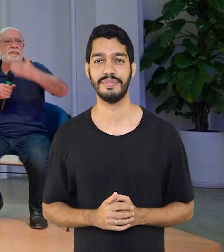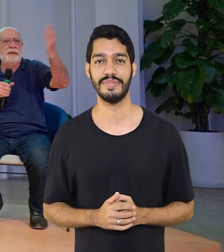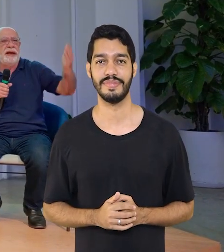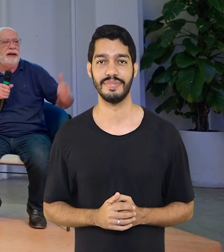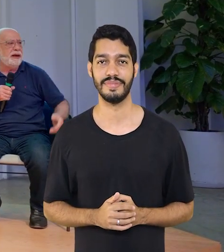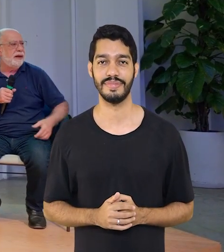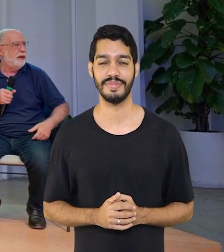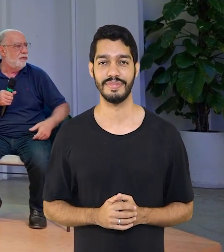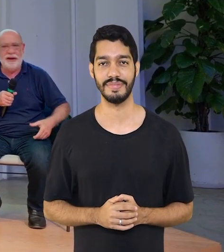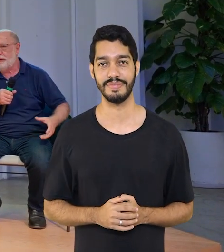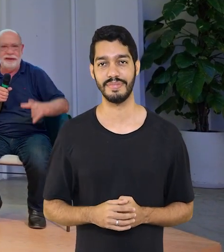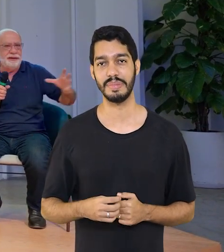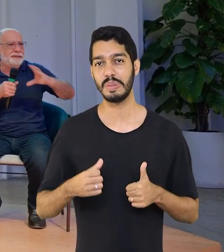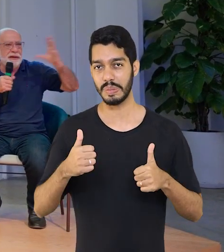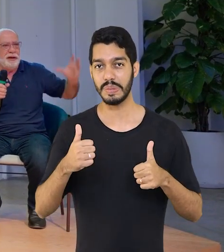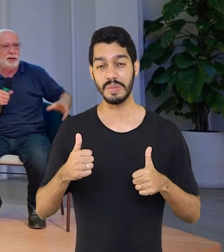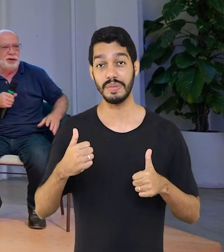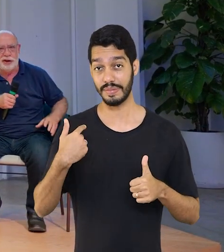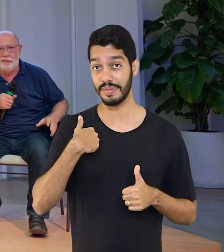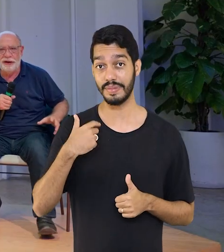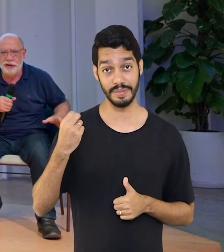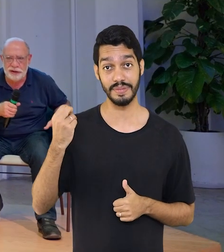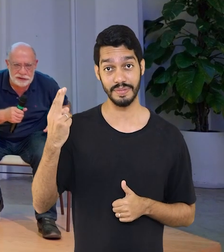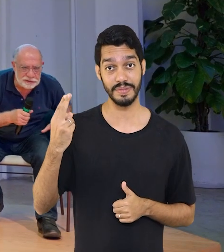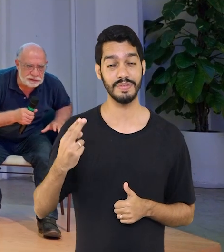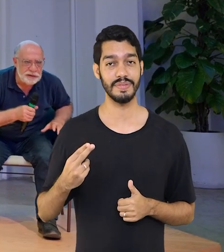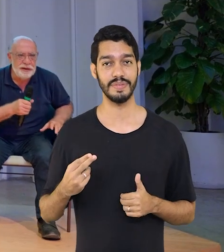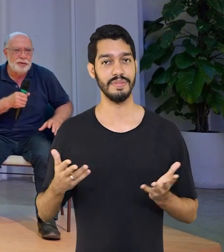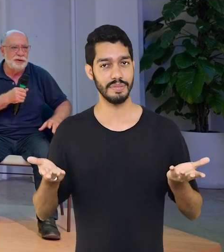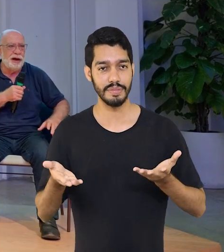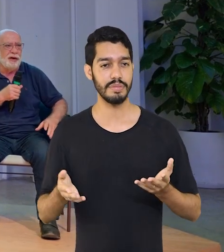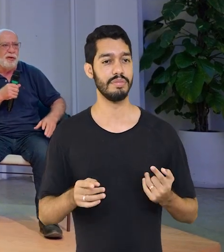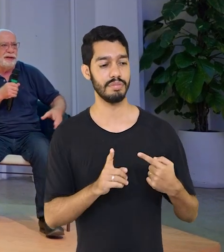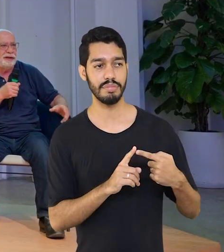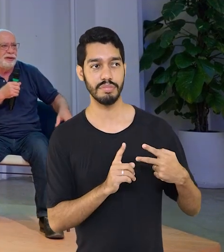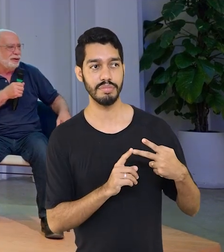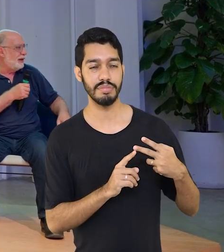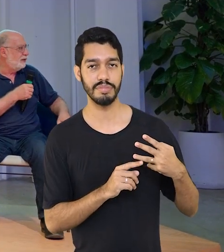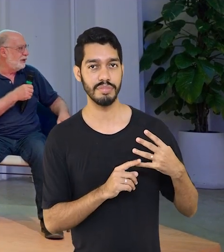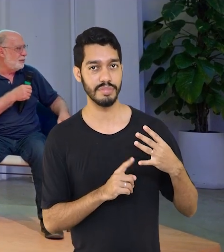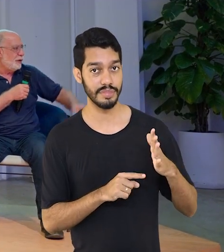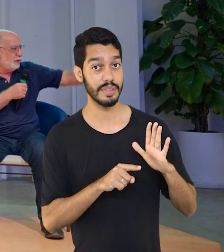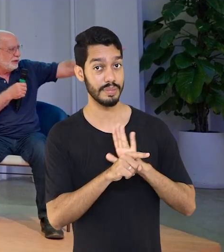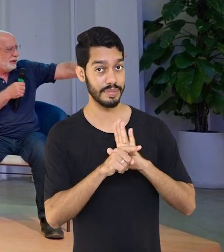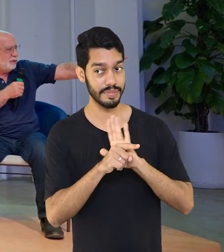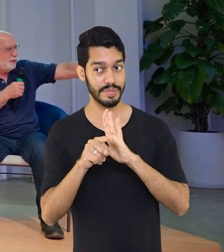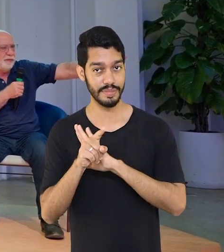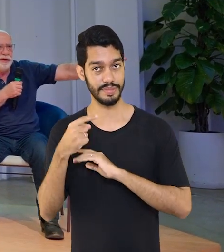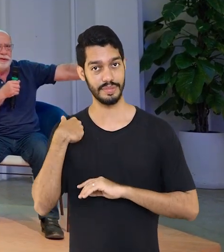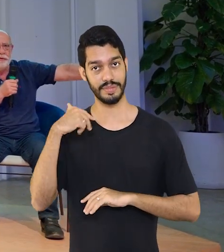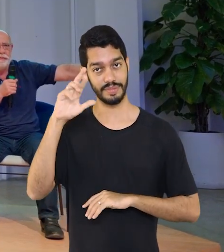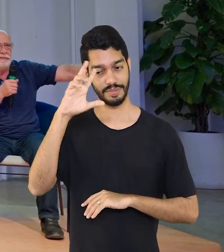Bom, eu faço aqui, amadoristicamente, a ordem e a coordenação das perguntas. Já